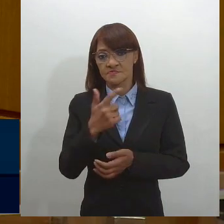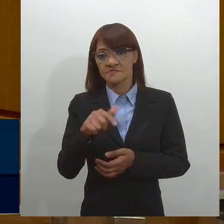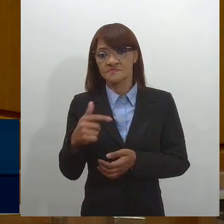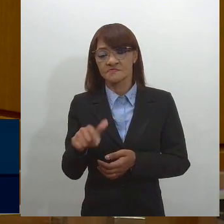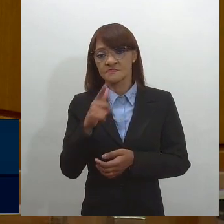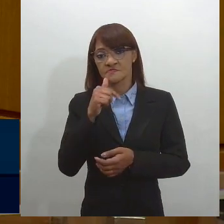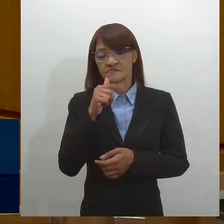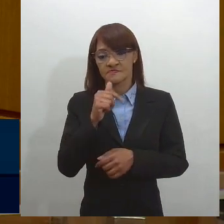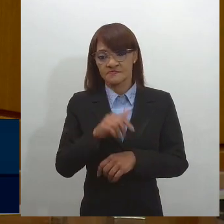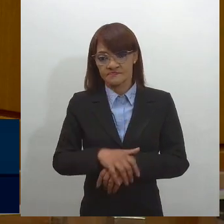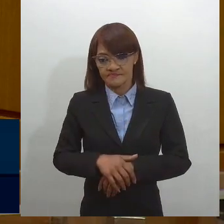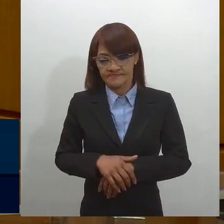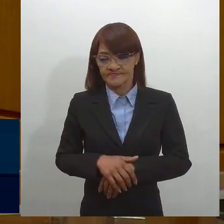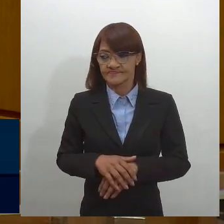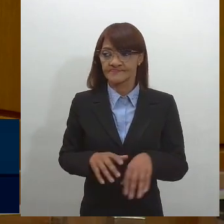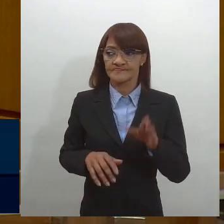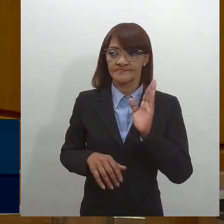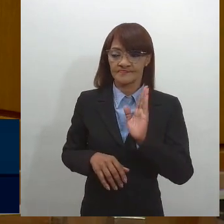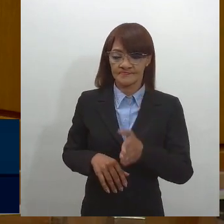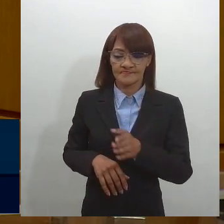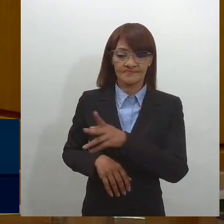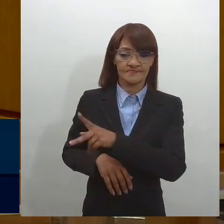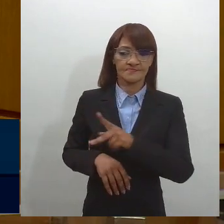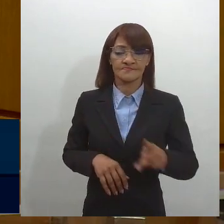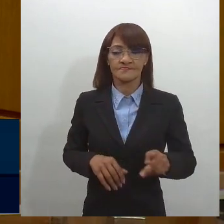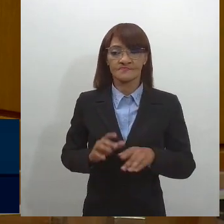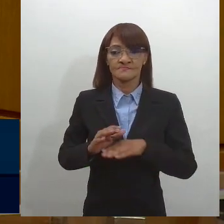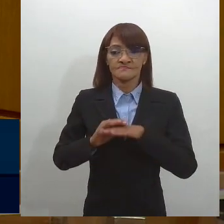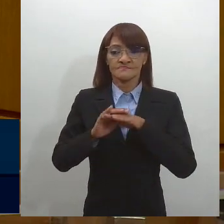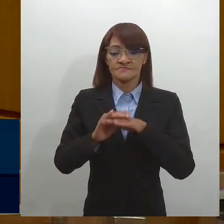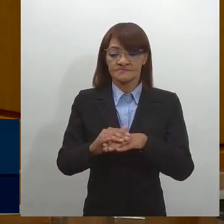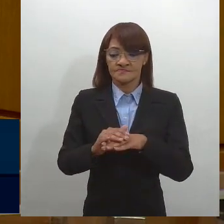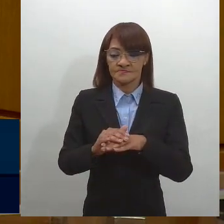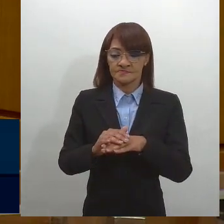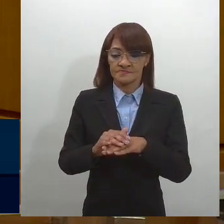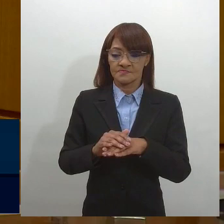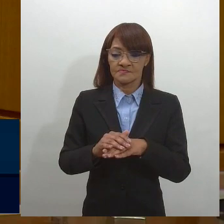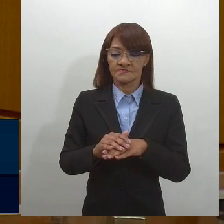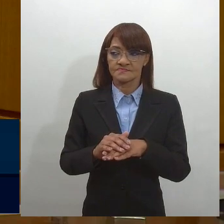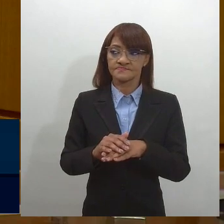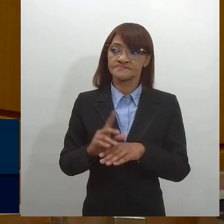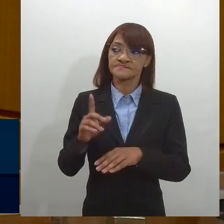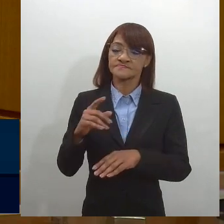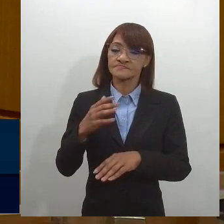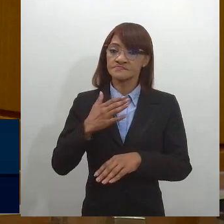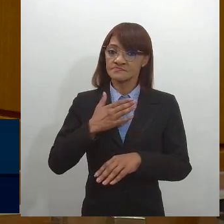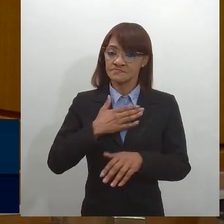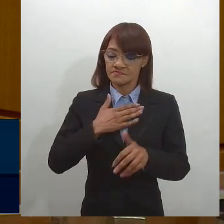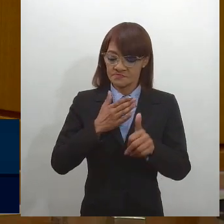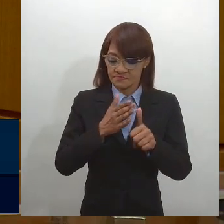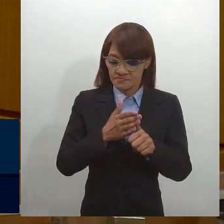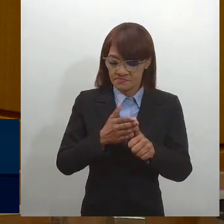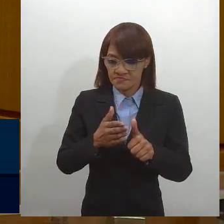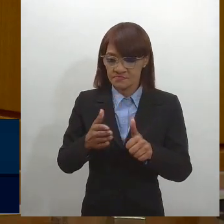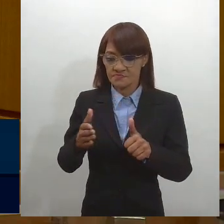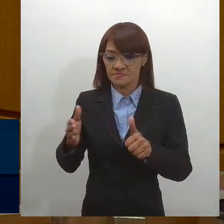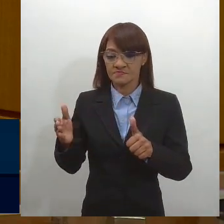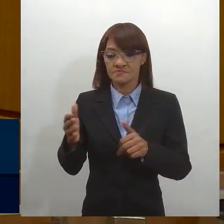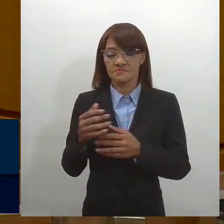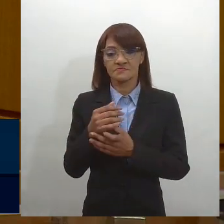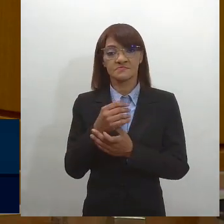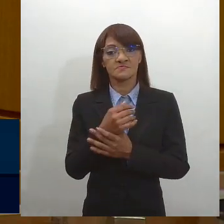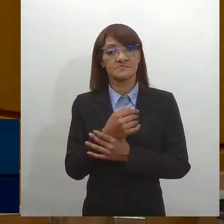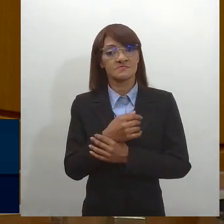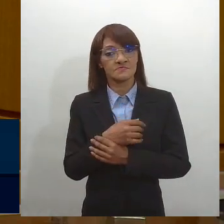presidenta, nós, e eu falo sobre o nosso mandato, o mandato de Chico do Correio e da população sergipana, de